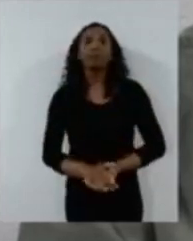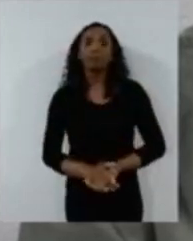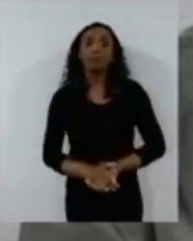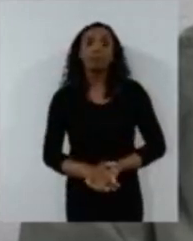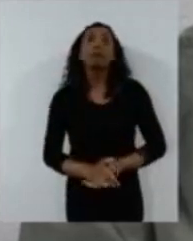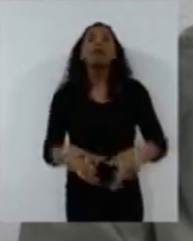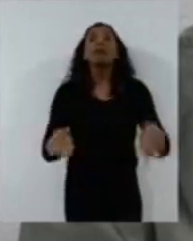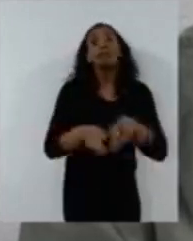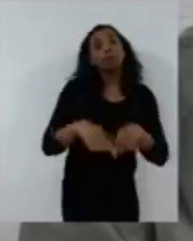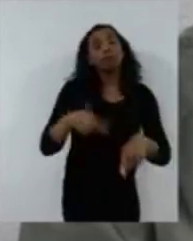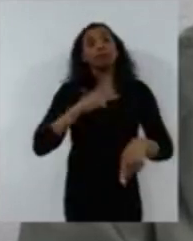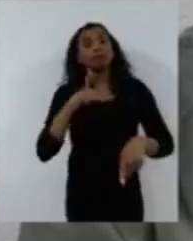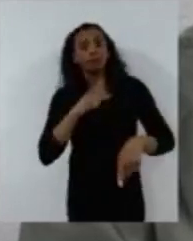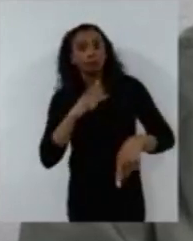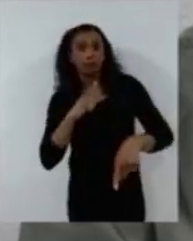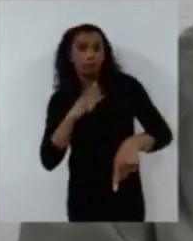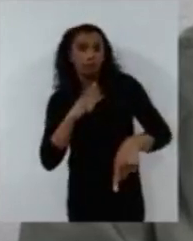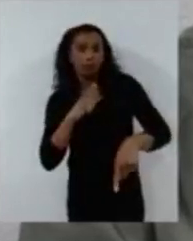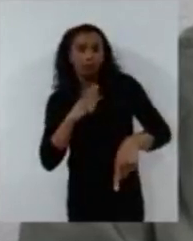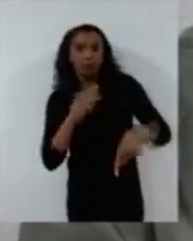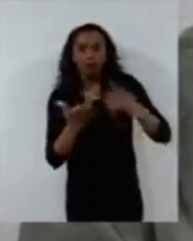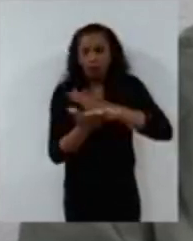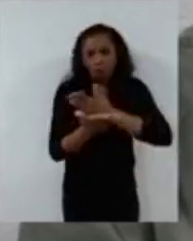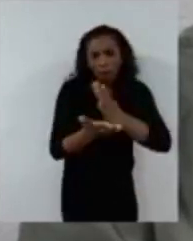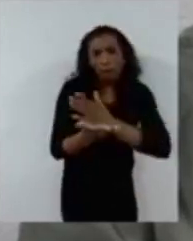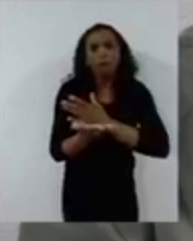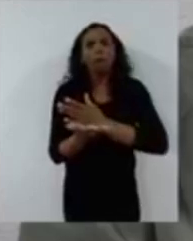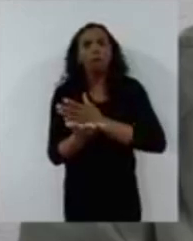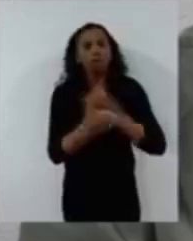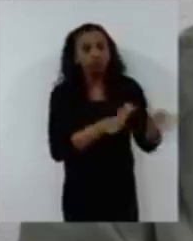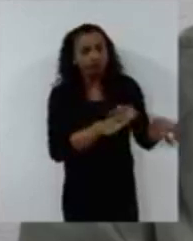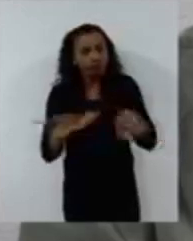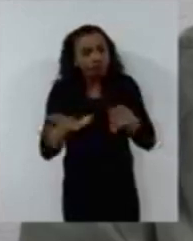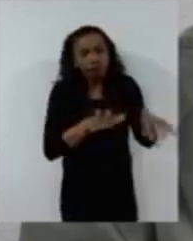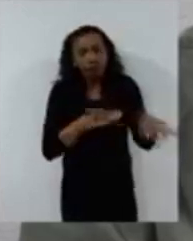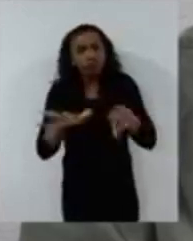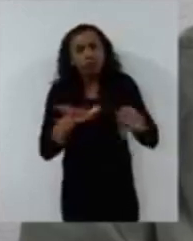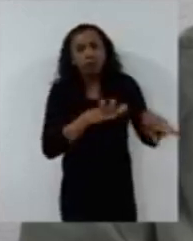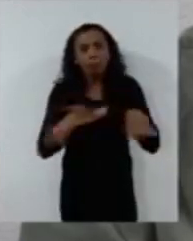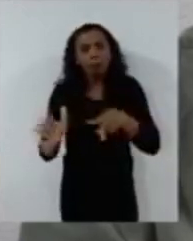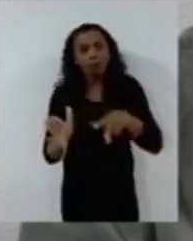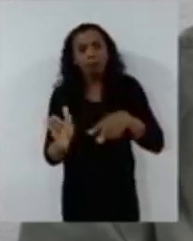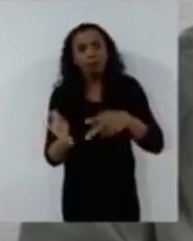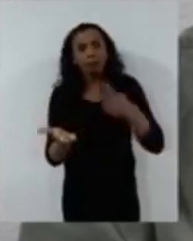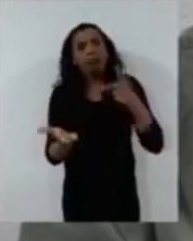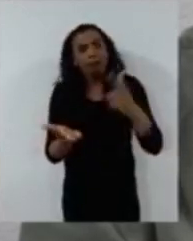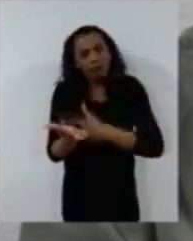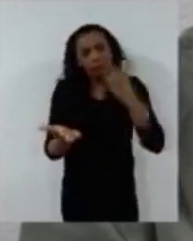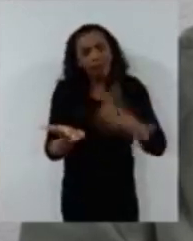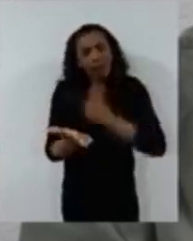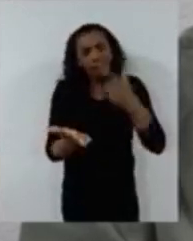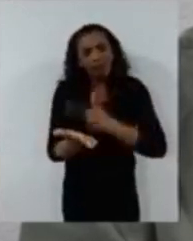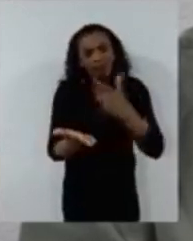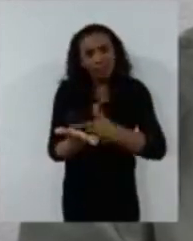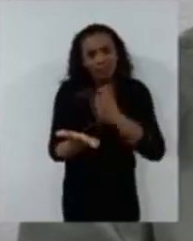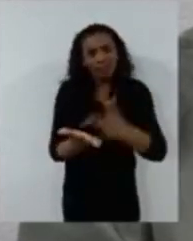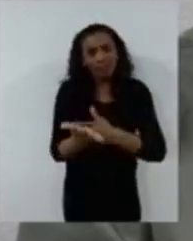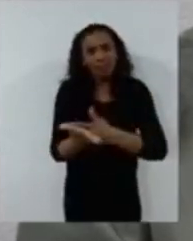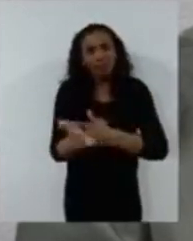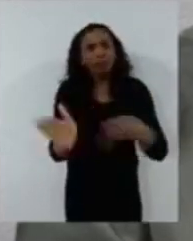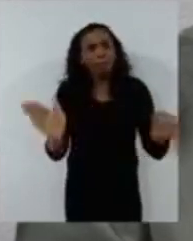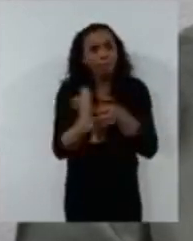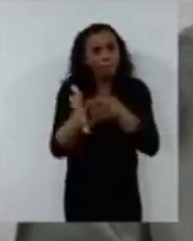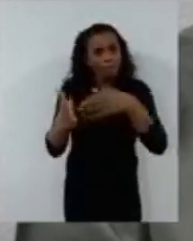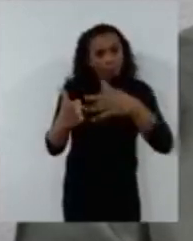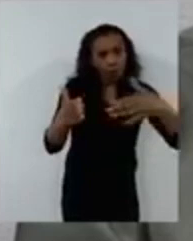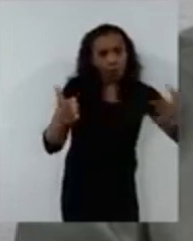Temos, já há algumas semanas, a cartilha de protocolos que foi publicada pelo governo do estado de Minas Gerais, que serve